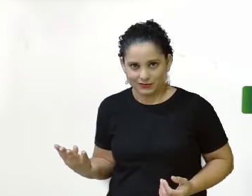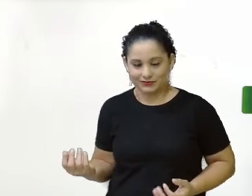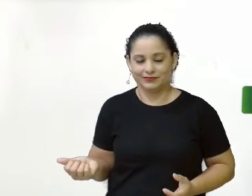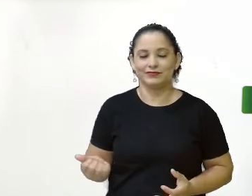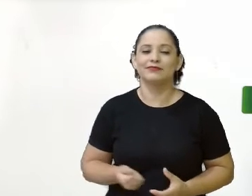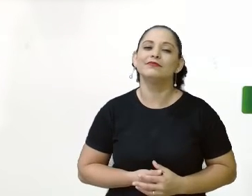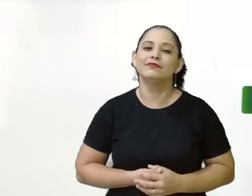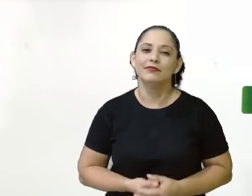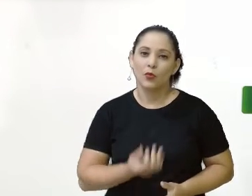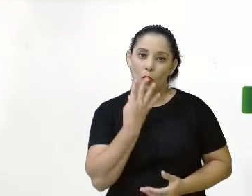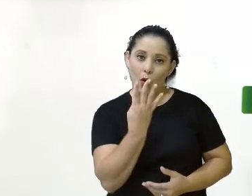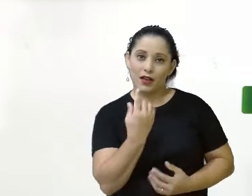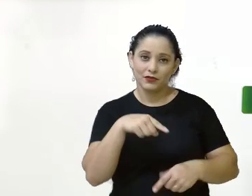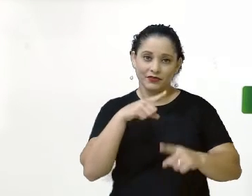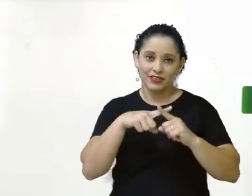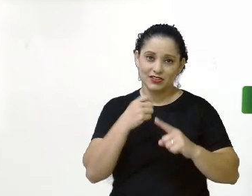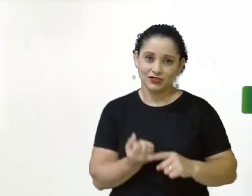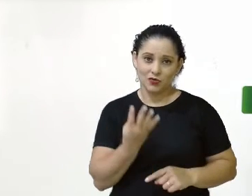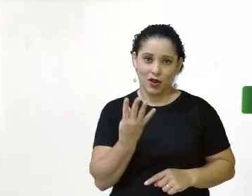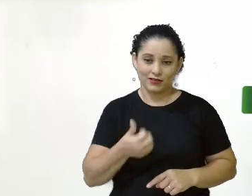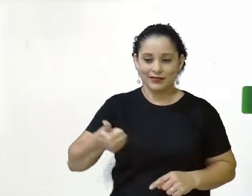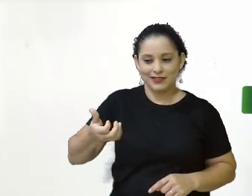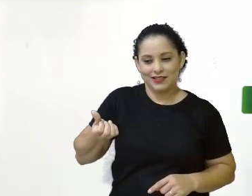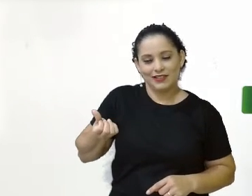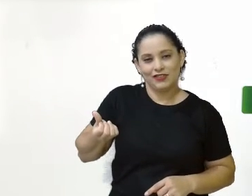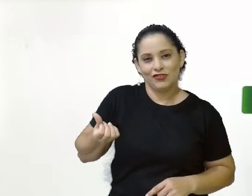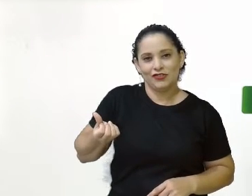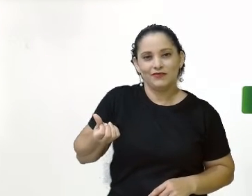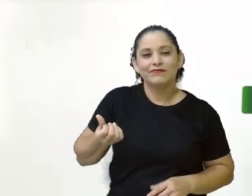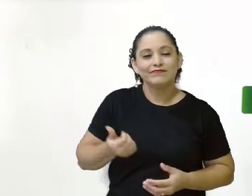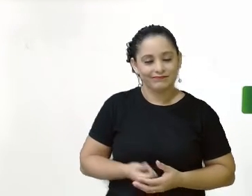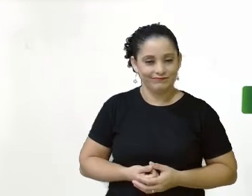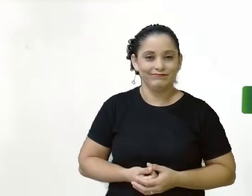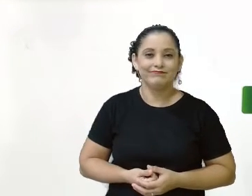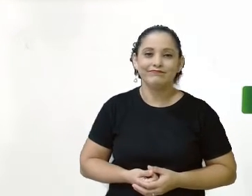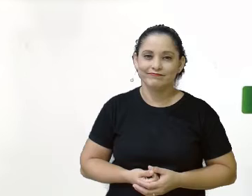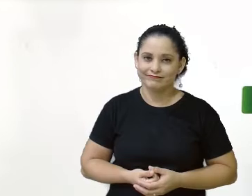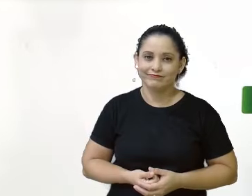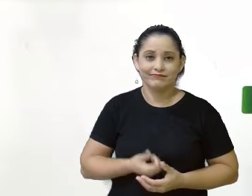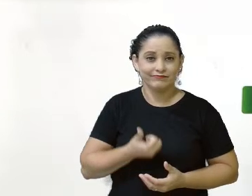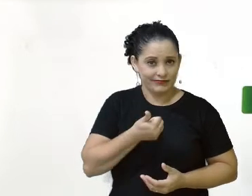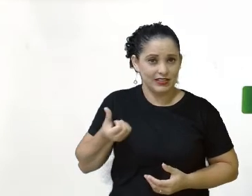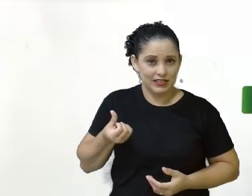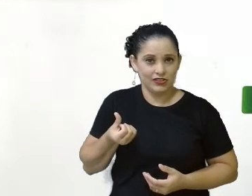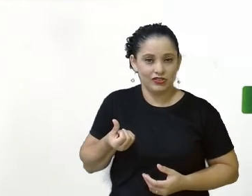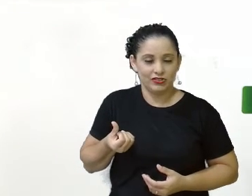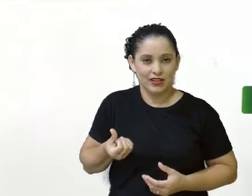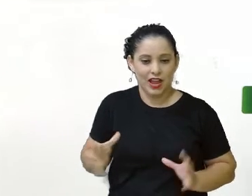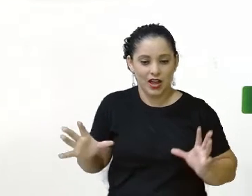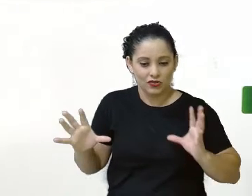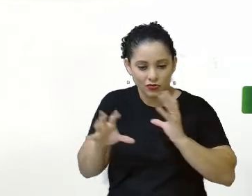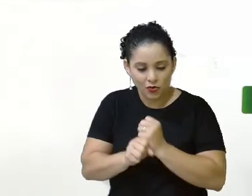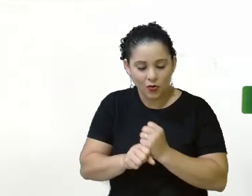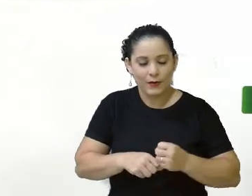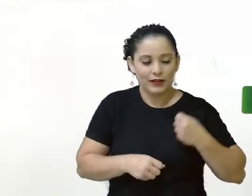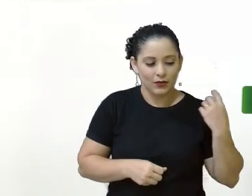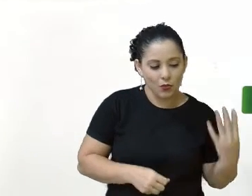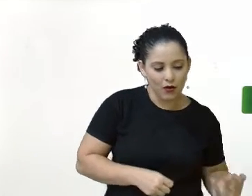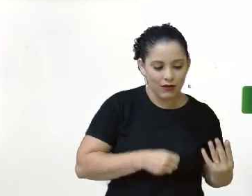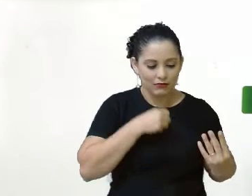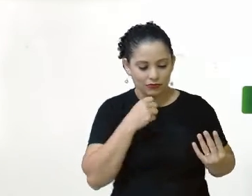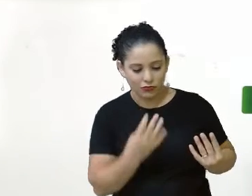4 vezes 4, 16. Não foi? 16? o total, 4 em cada